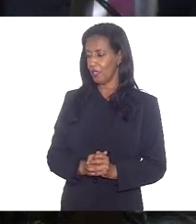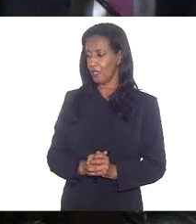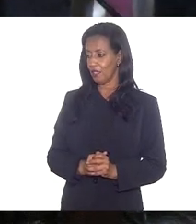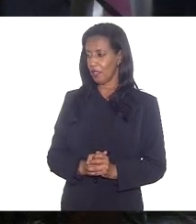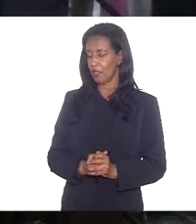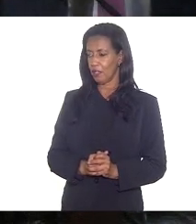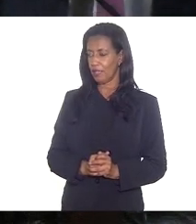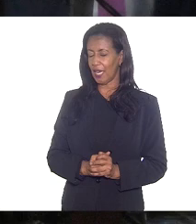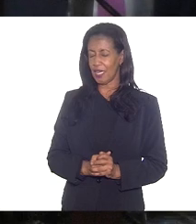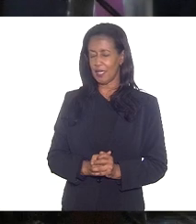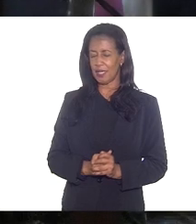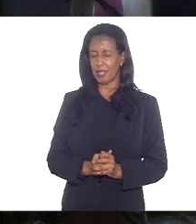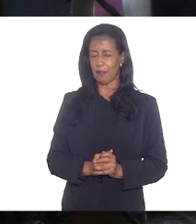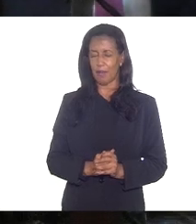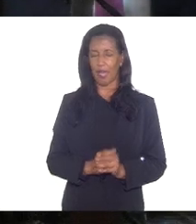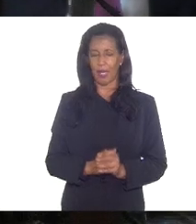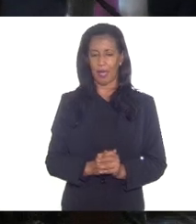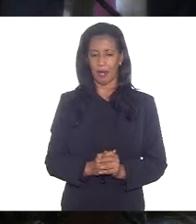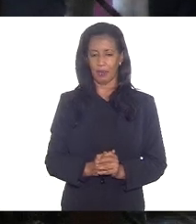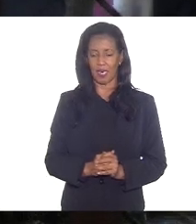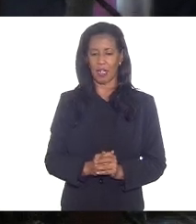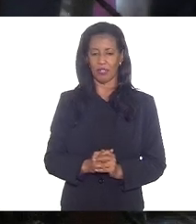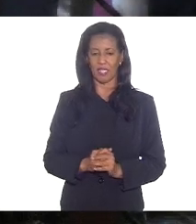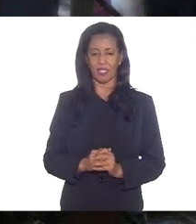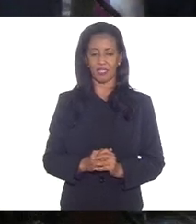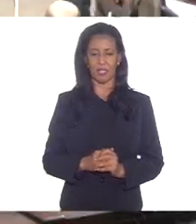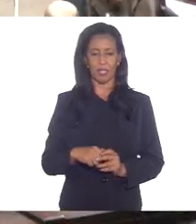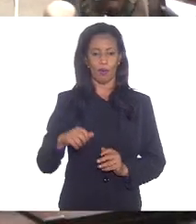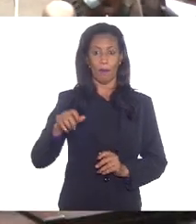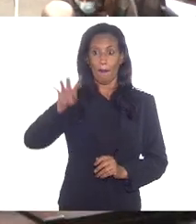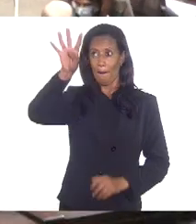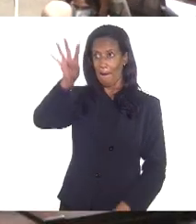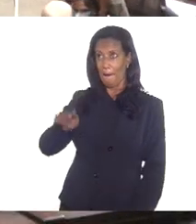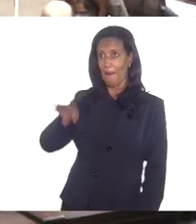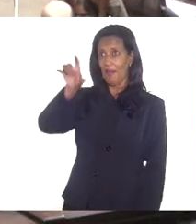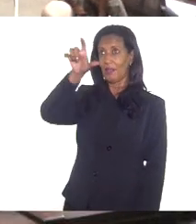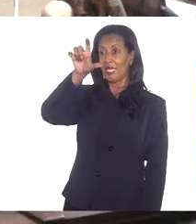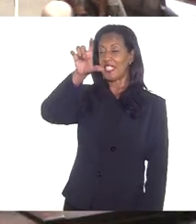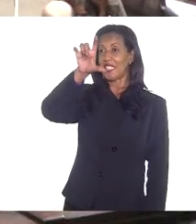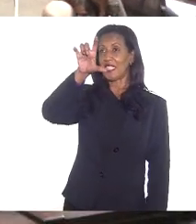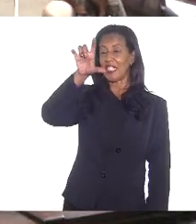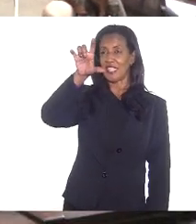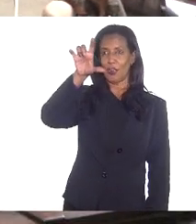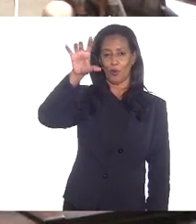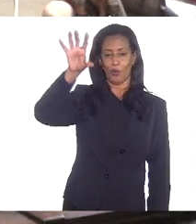Está aberto o painel já? O painel já se encontra aberto.